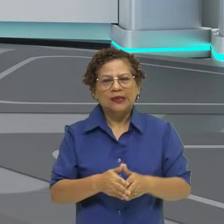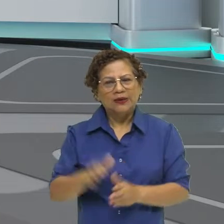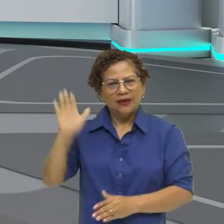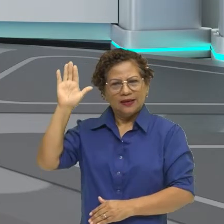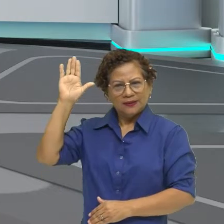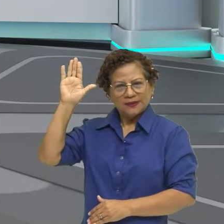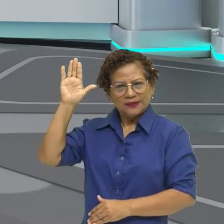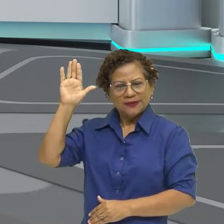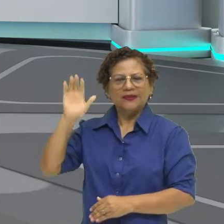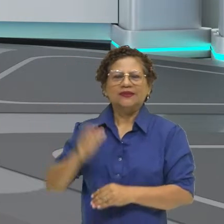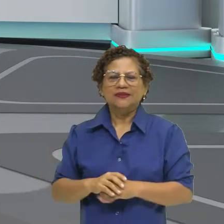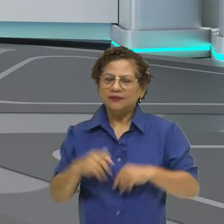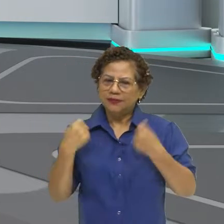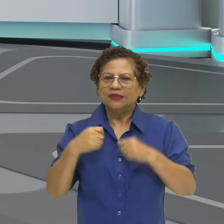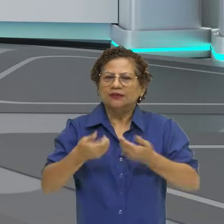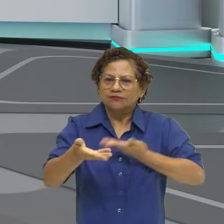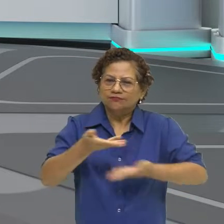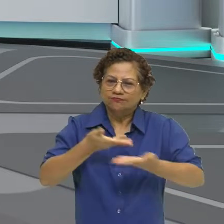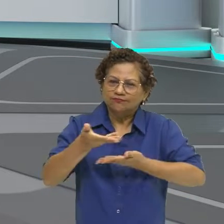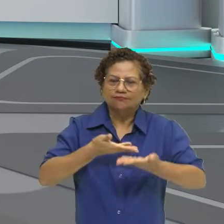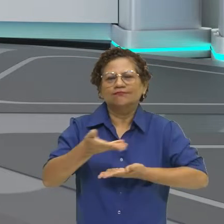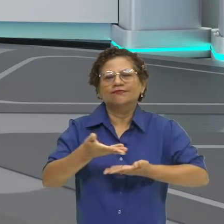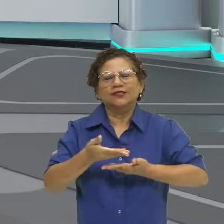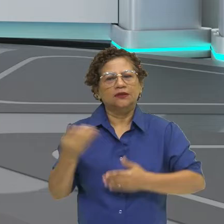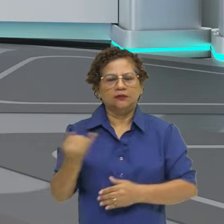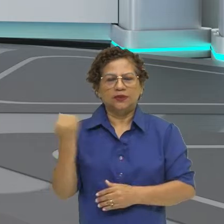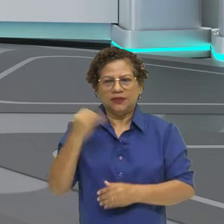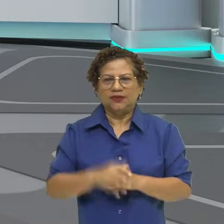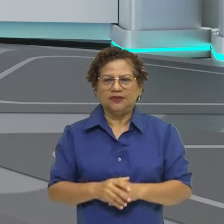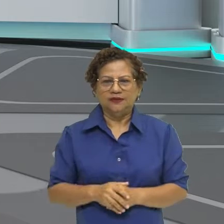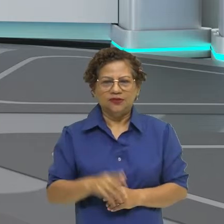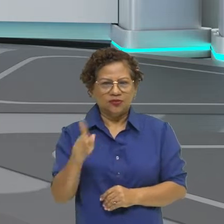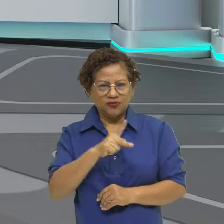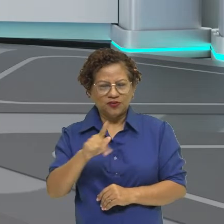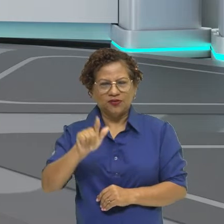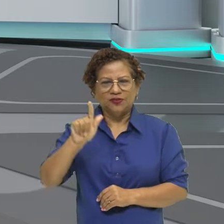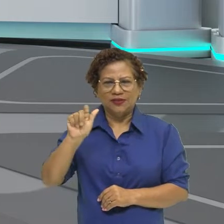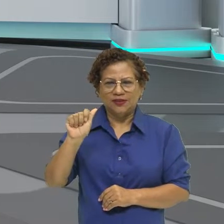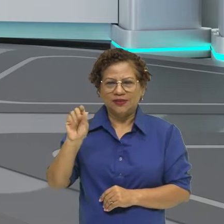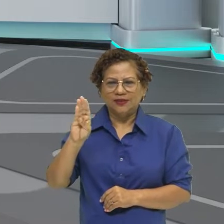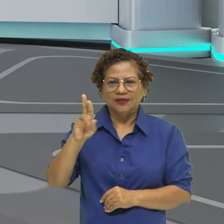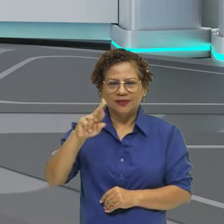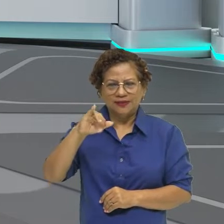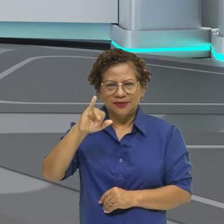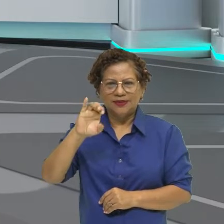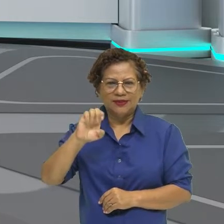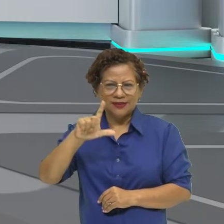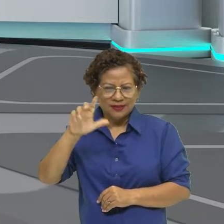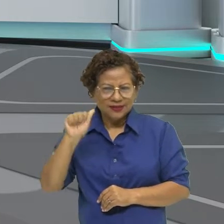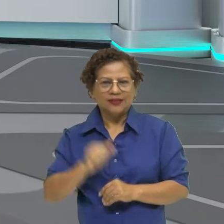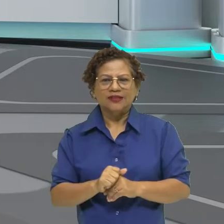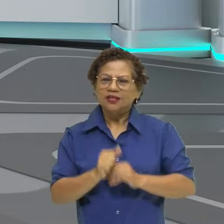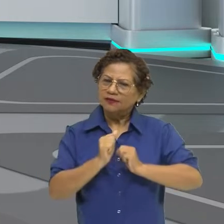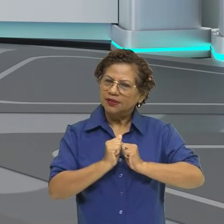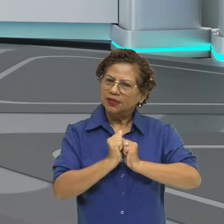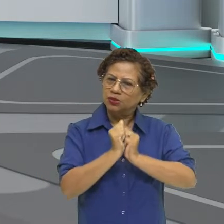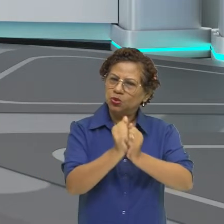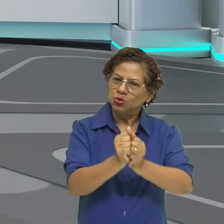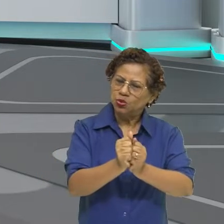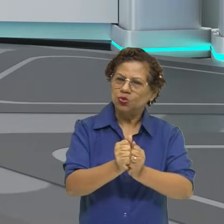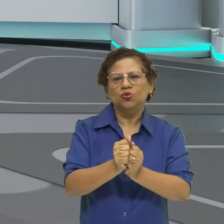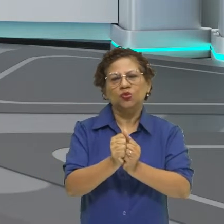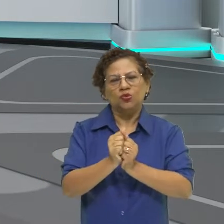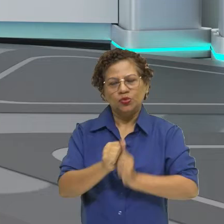mãozinha, né? A gente precisa estar se conhecendo. E eu sou a professora Gabriela, como a professora Lúcia me apresentou, e nós vamos estar juntos nesta